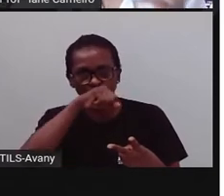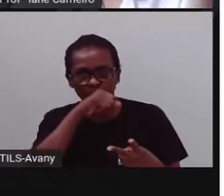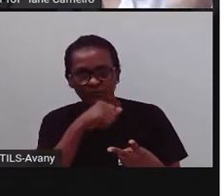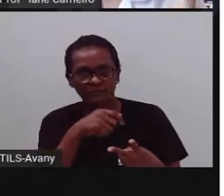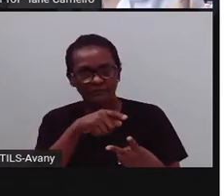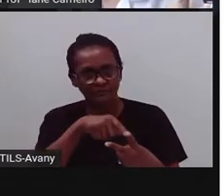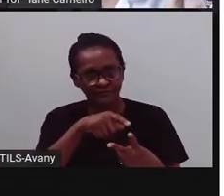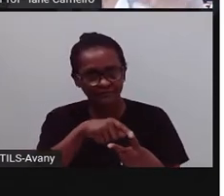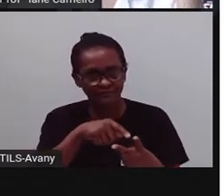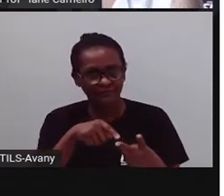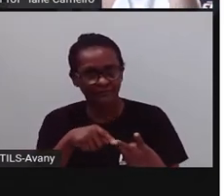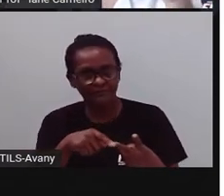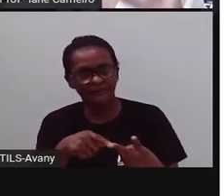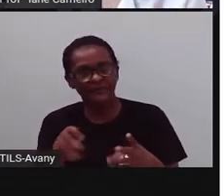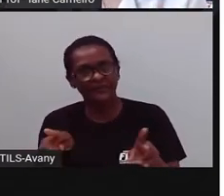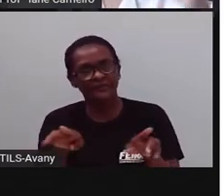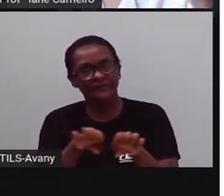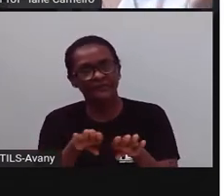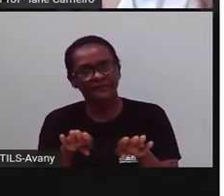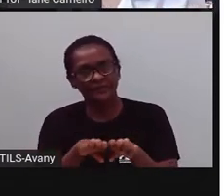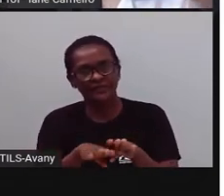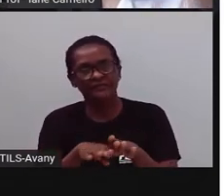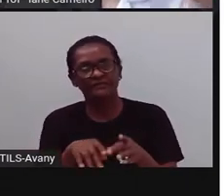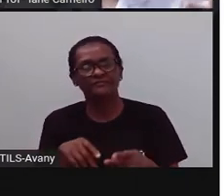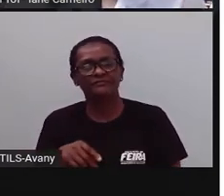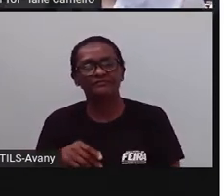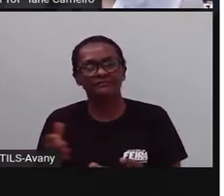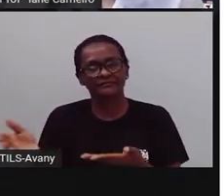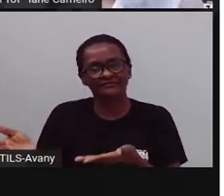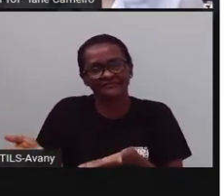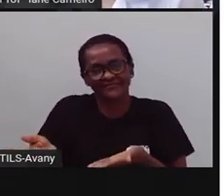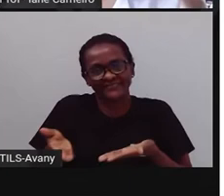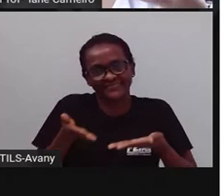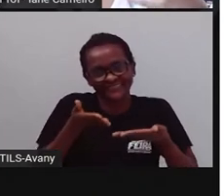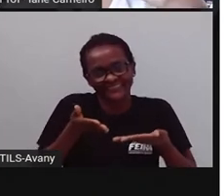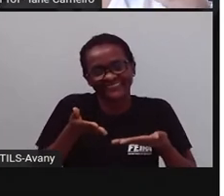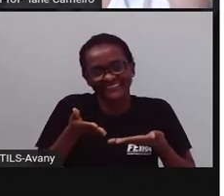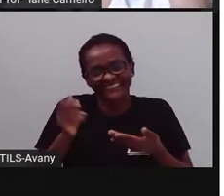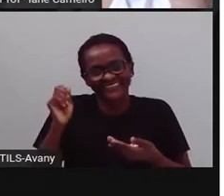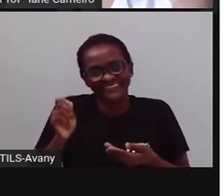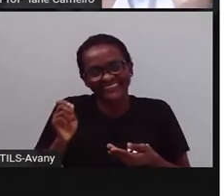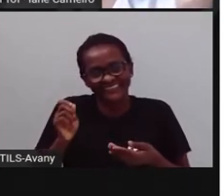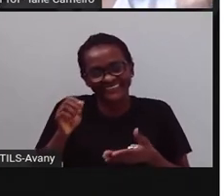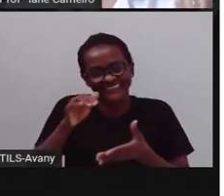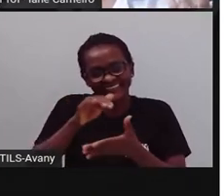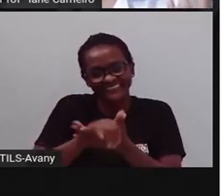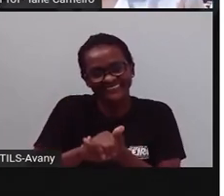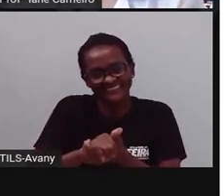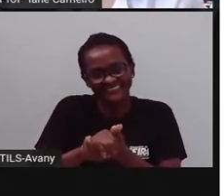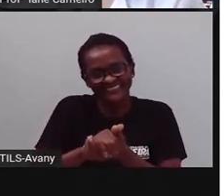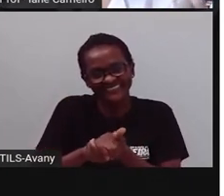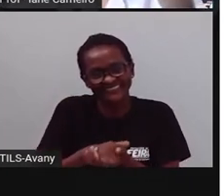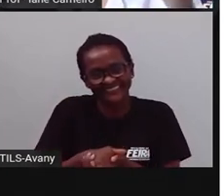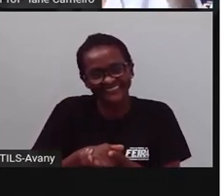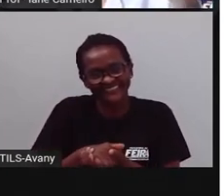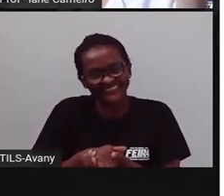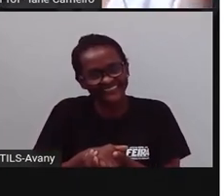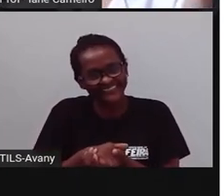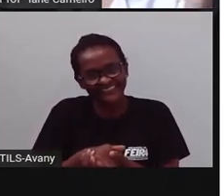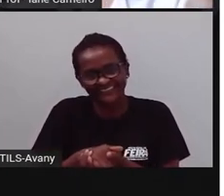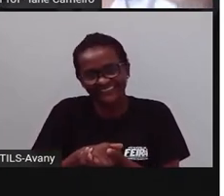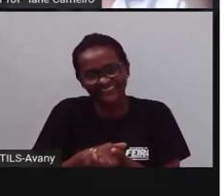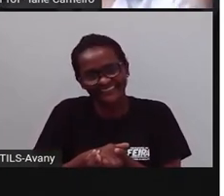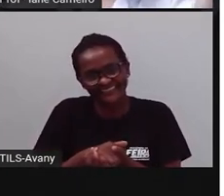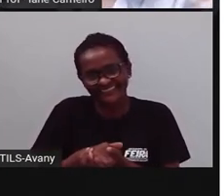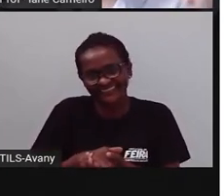E aí vem a frase motivacional convidam para o seu casamento e também além de uma frase motivacional é